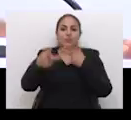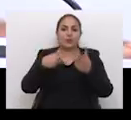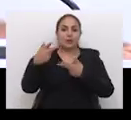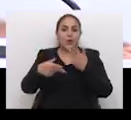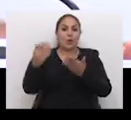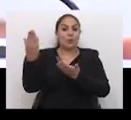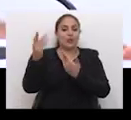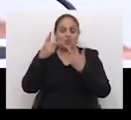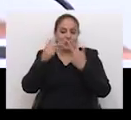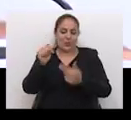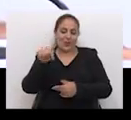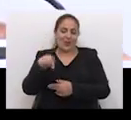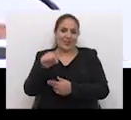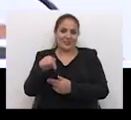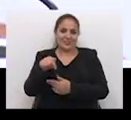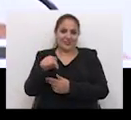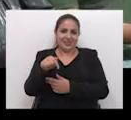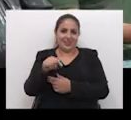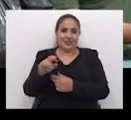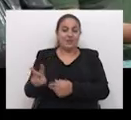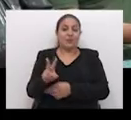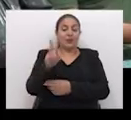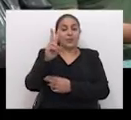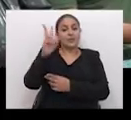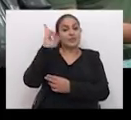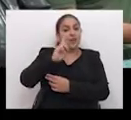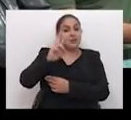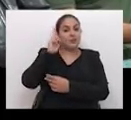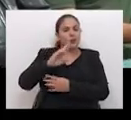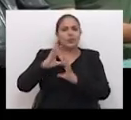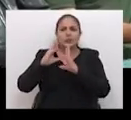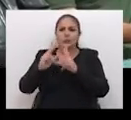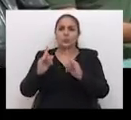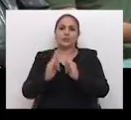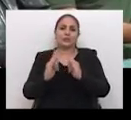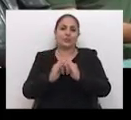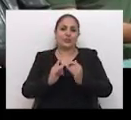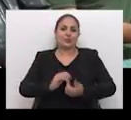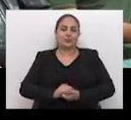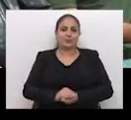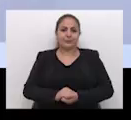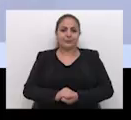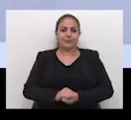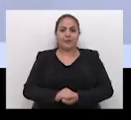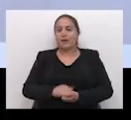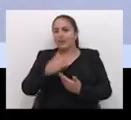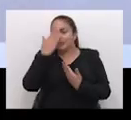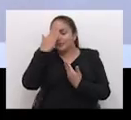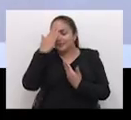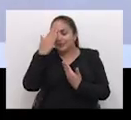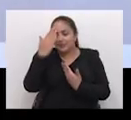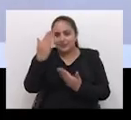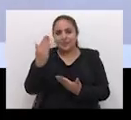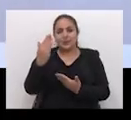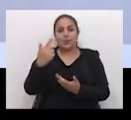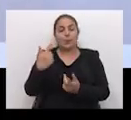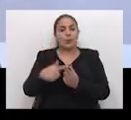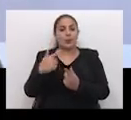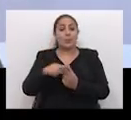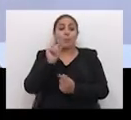e comentou que homenagens como essa valorizam a história de toda a entidade. Fiquei muito agradecido